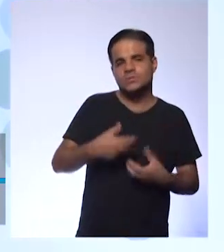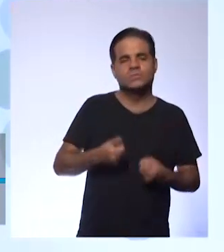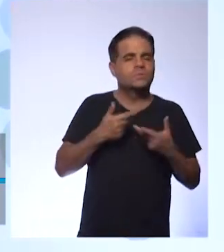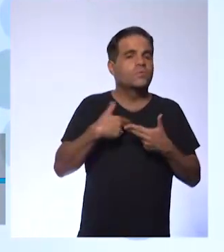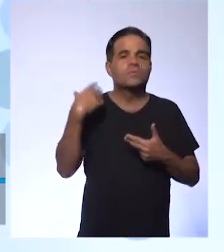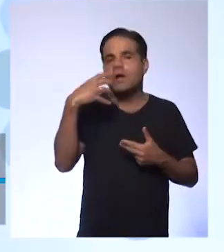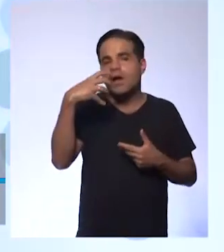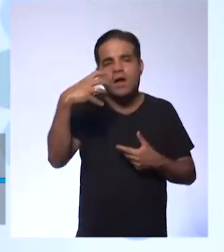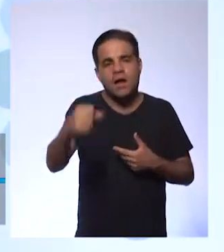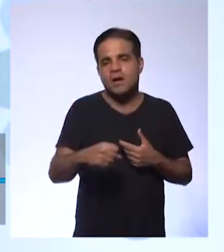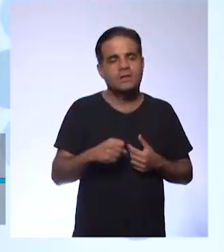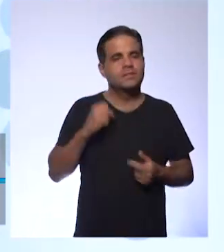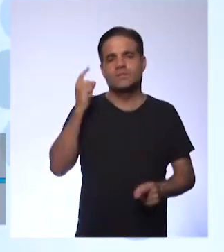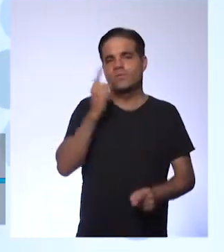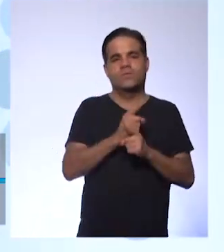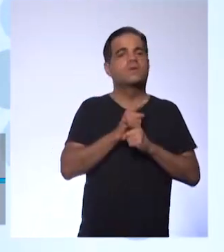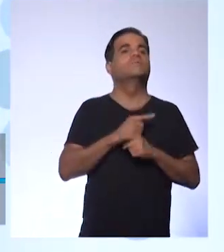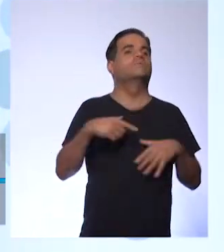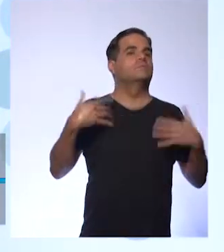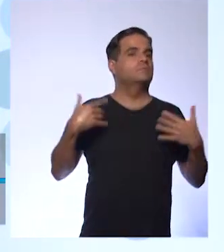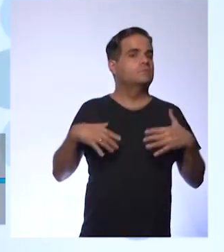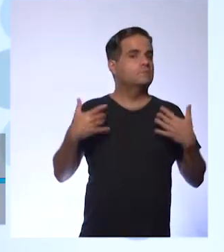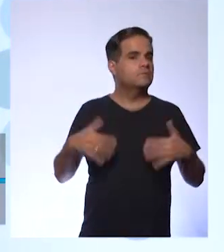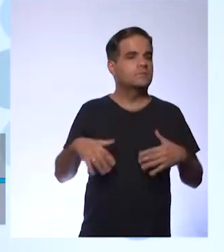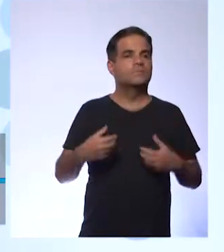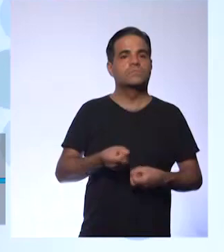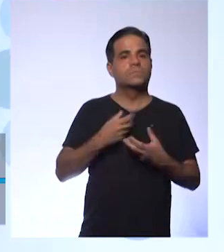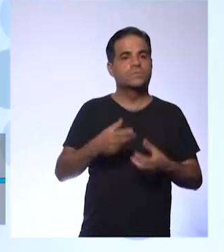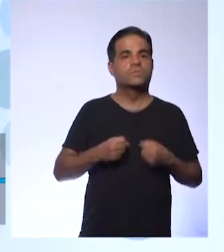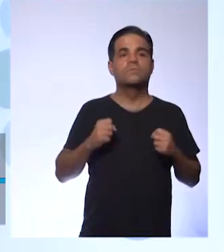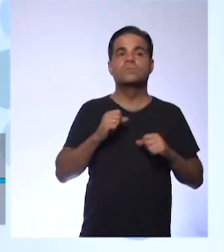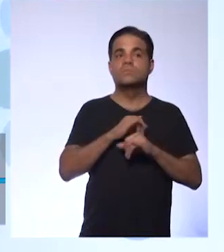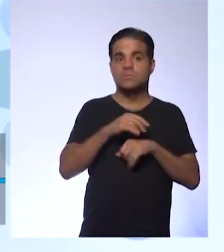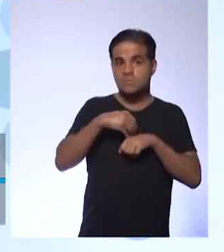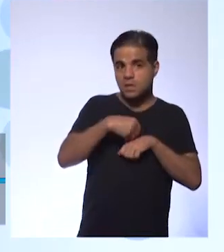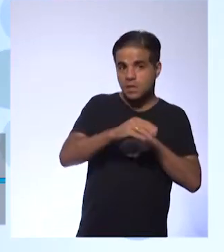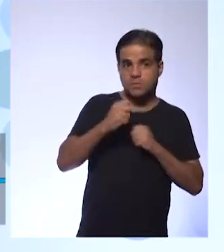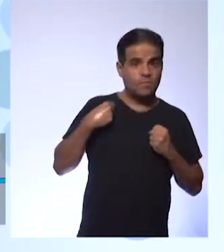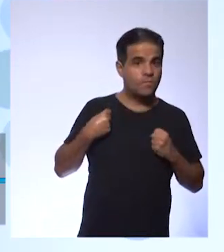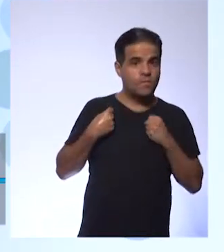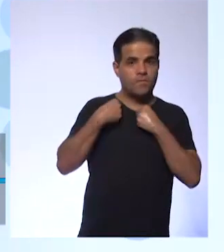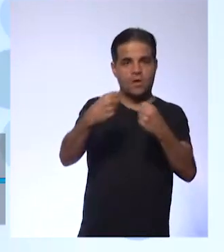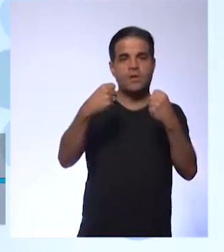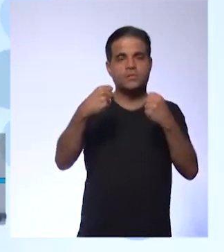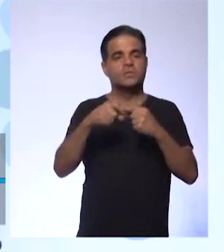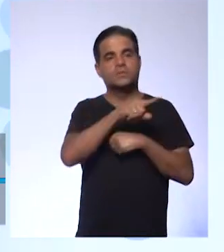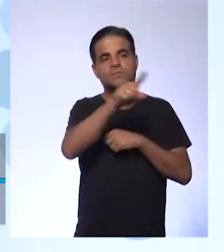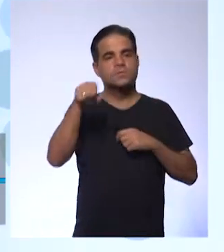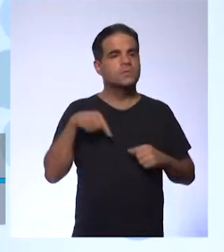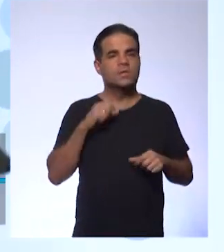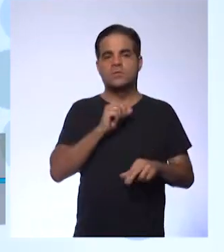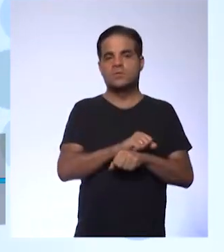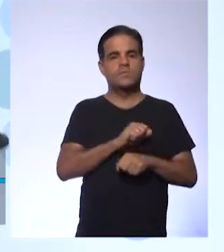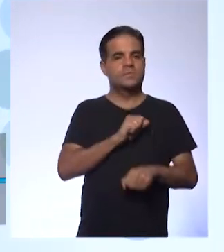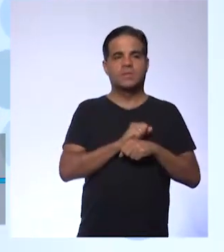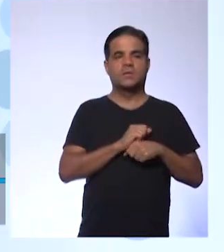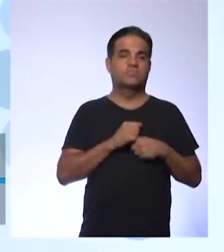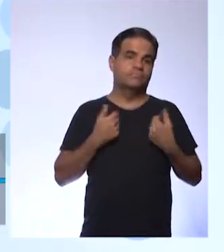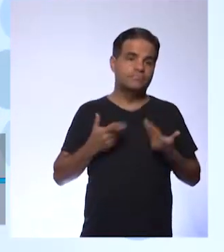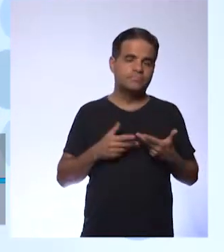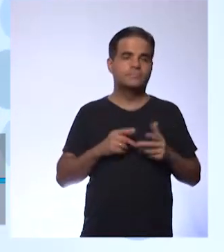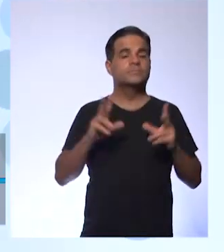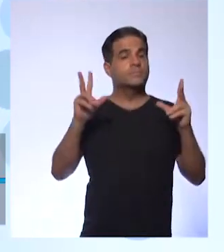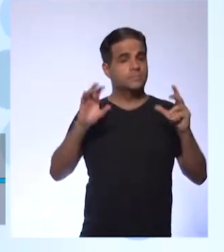coisa romântica que você vai encontrar. Tem muito poema que tem uma mensagem forte ali por trás. E aí vocês não estavam esperando por essa, né?